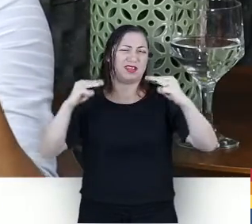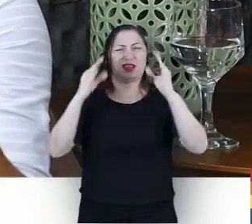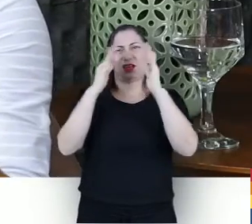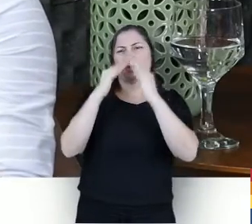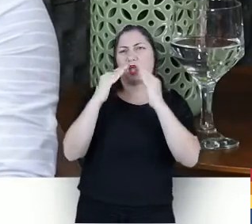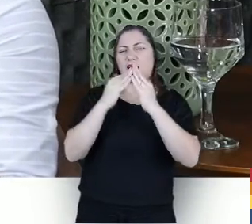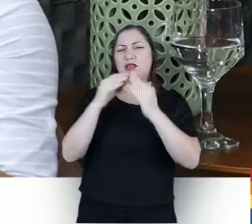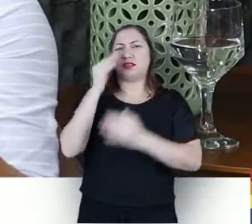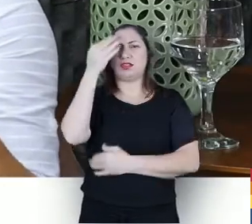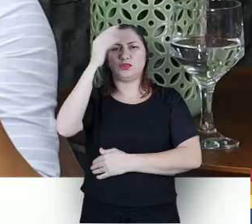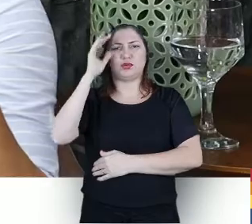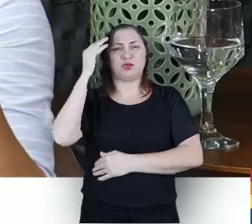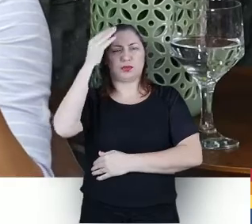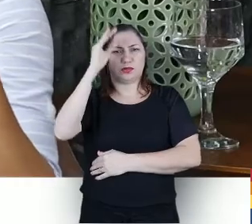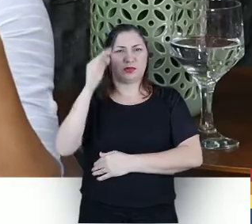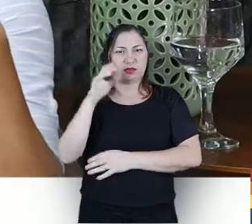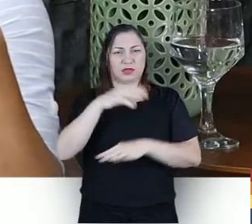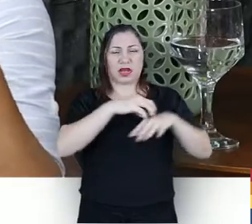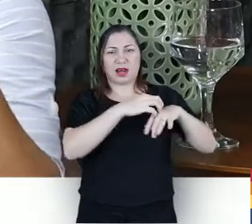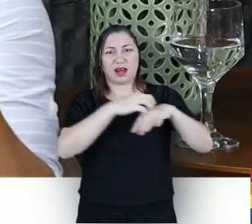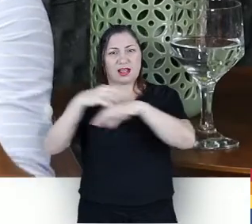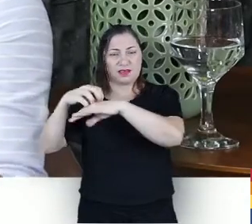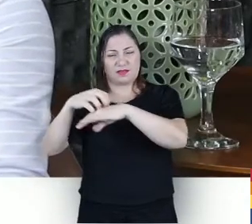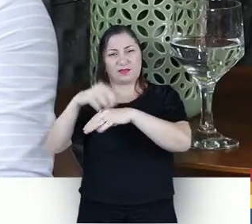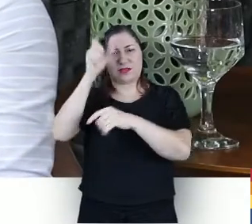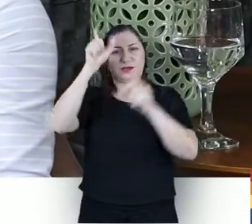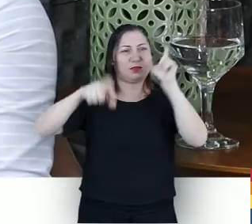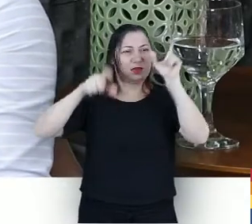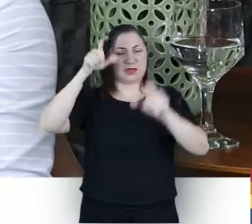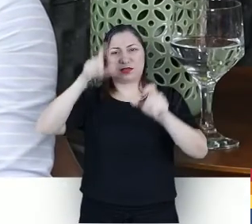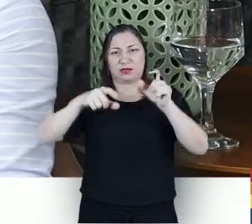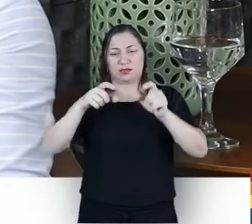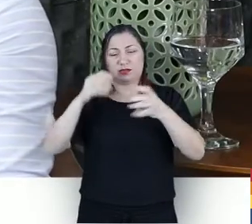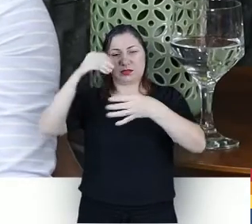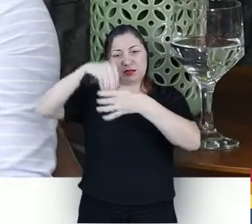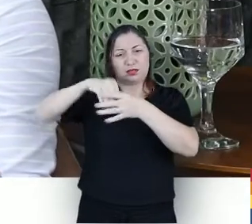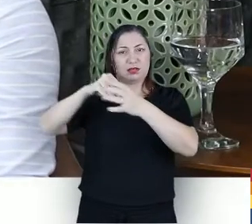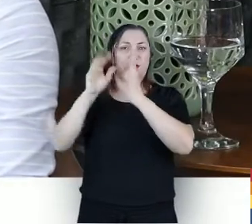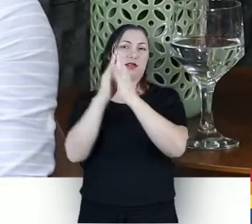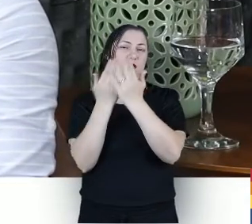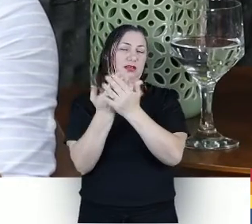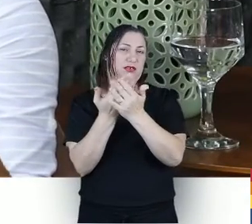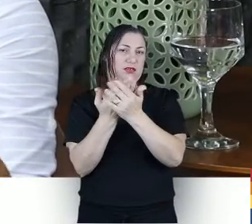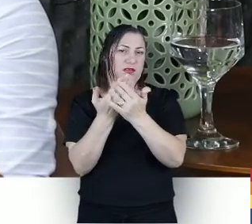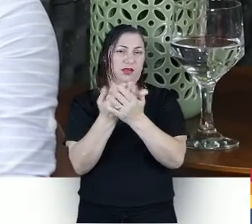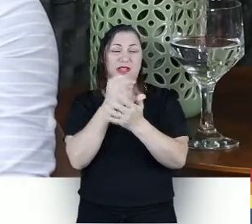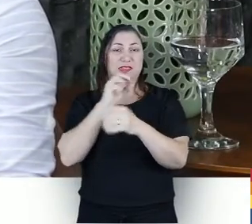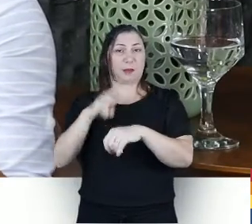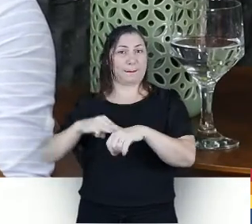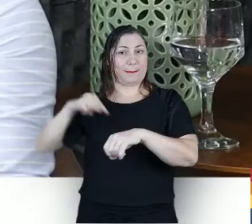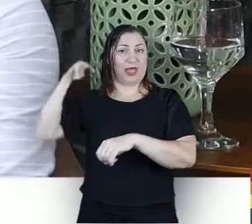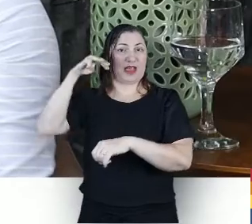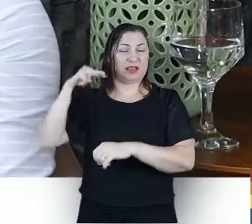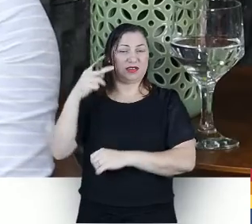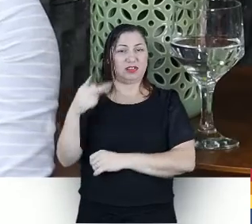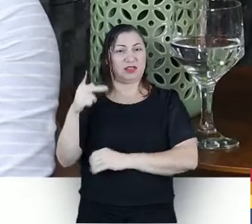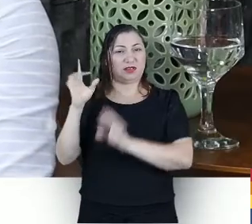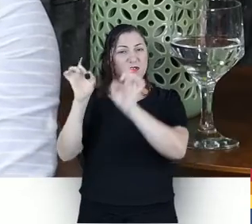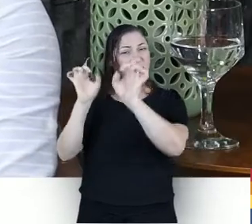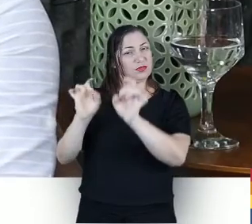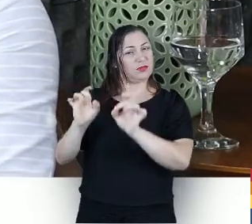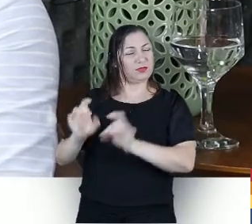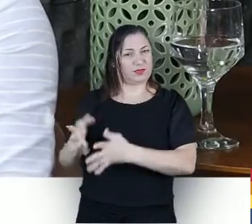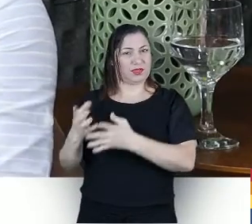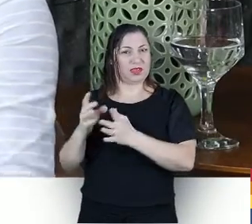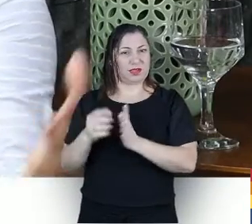fazendo a produção de texto, levando os alunos para a visitação de museus, de casas de